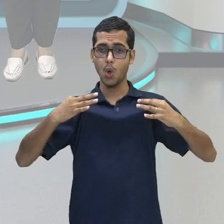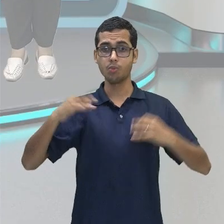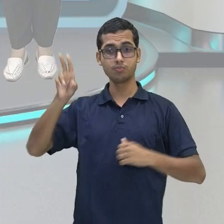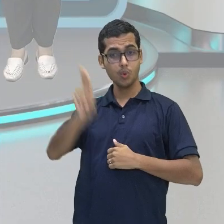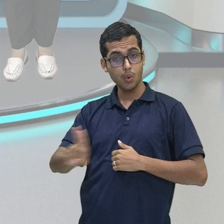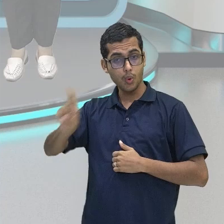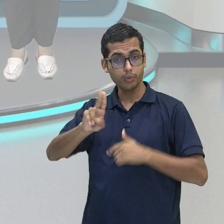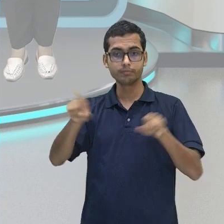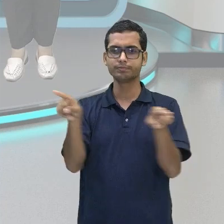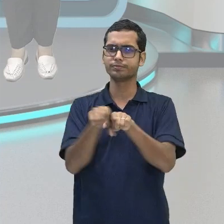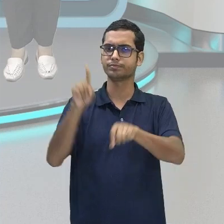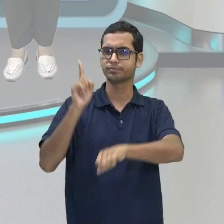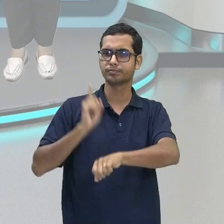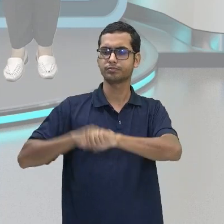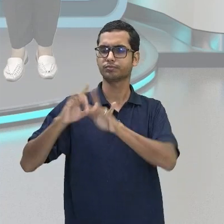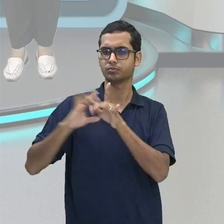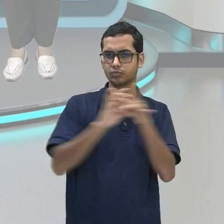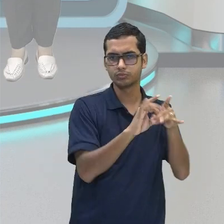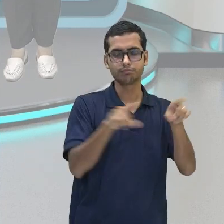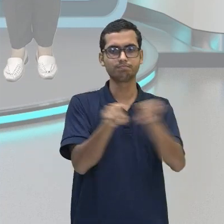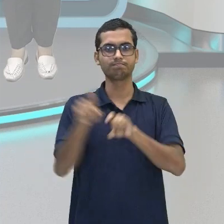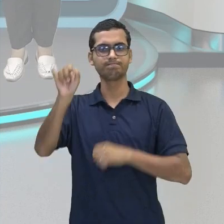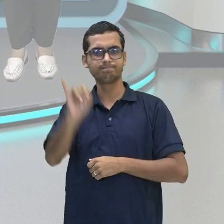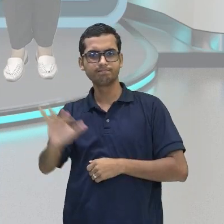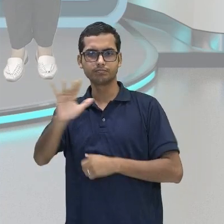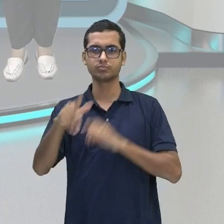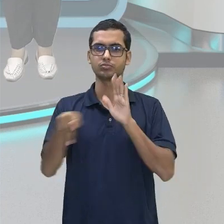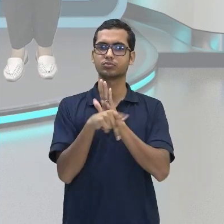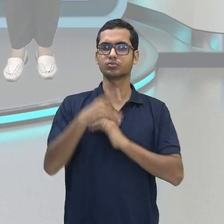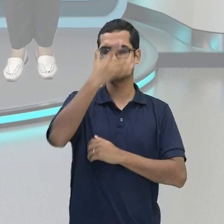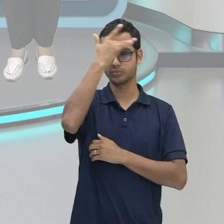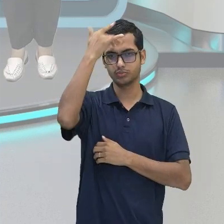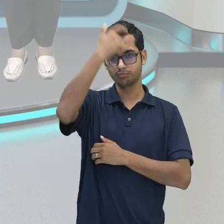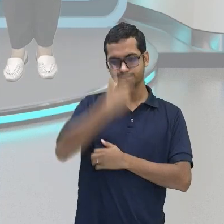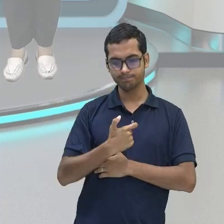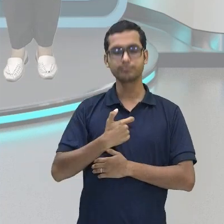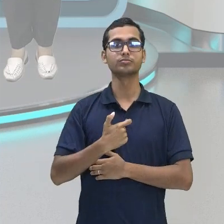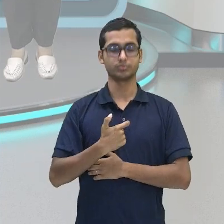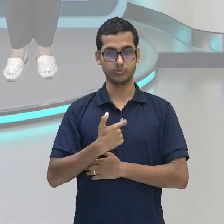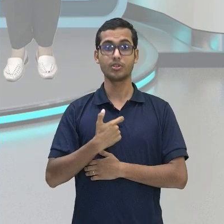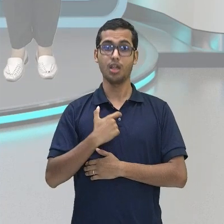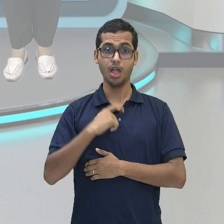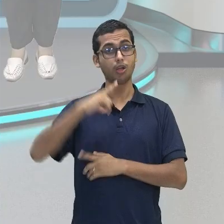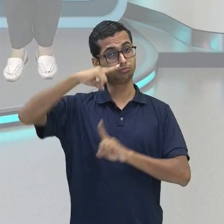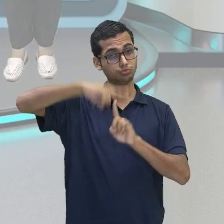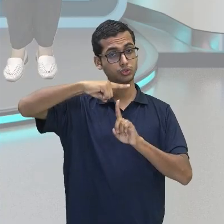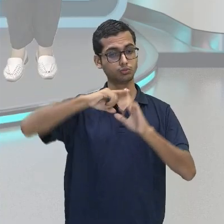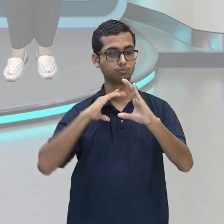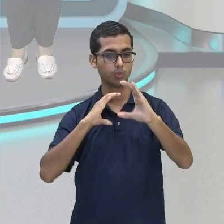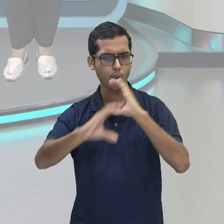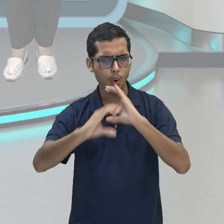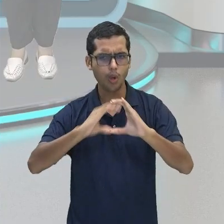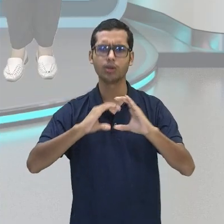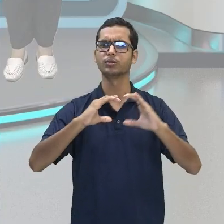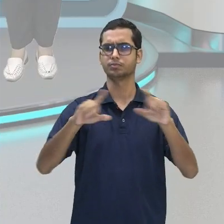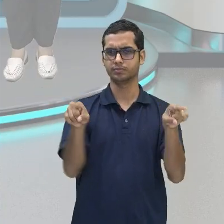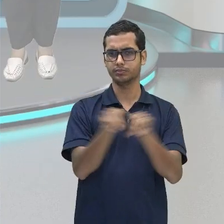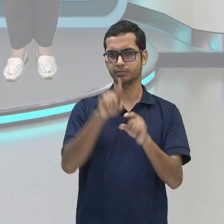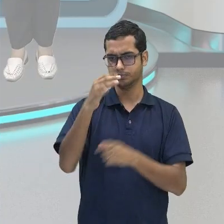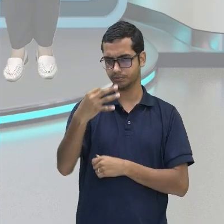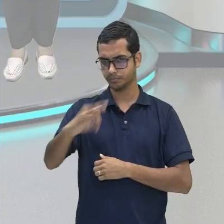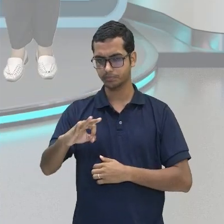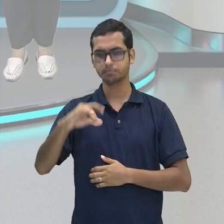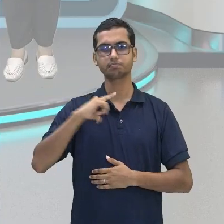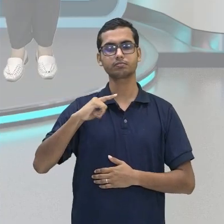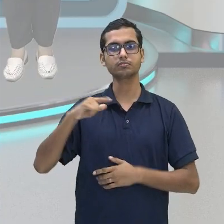se encontra, a imagem pessoal que você tem, tudo isso é forma de comunicar. Seja, por exemplo, na